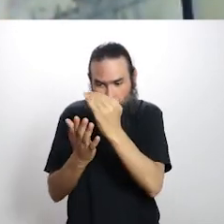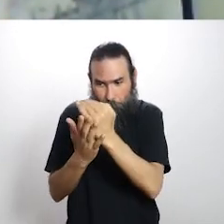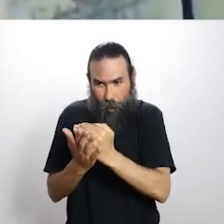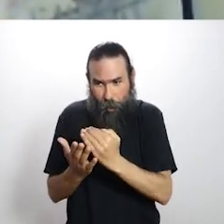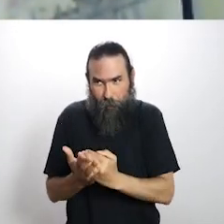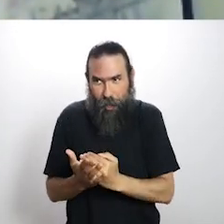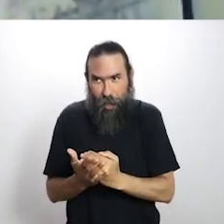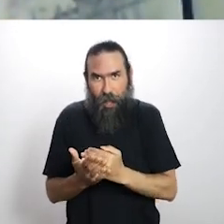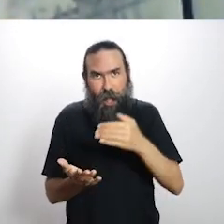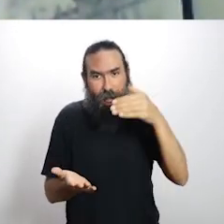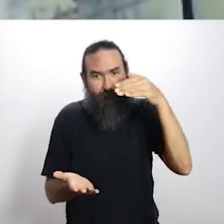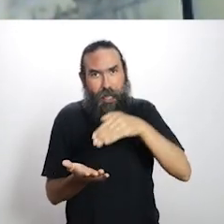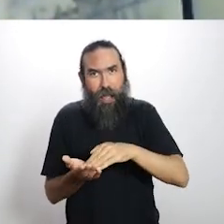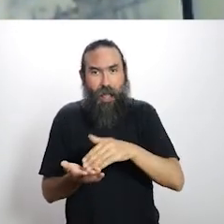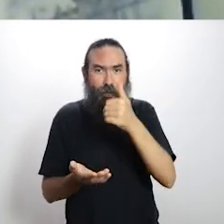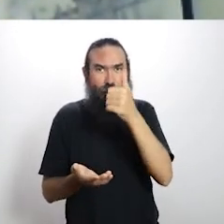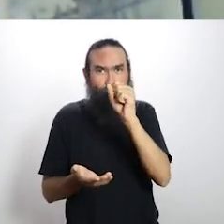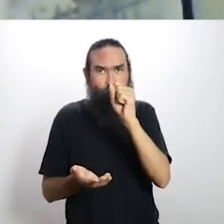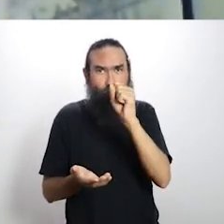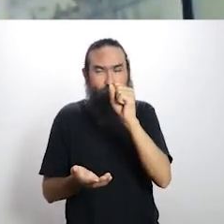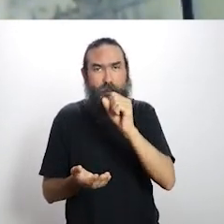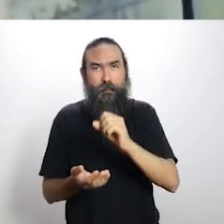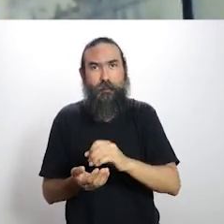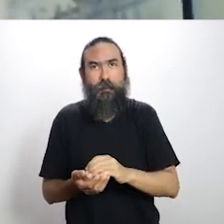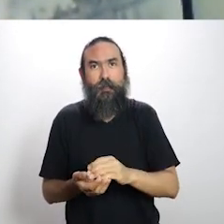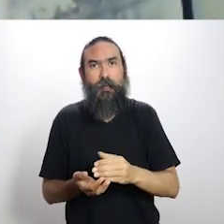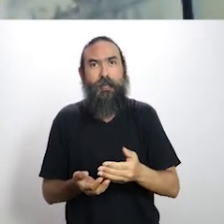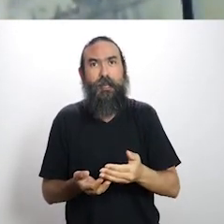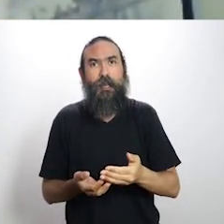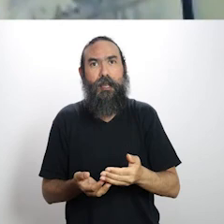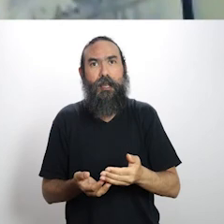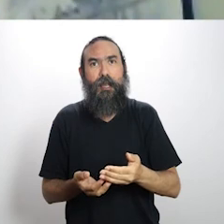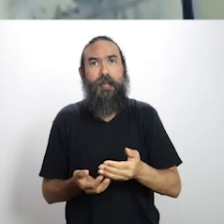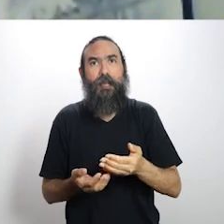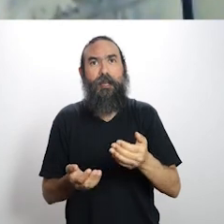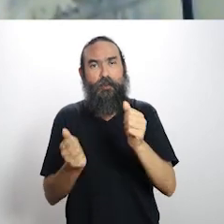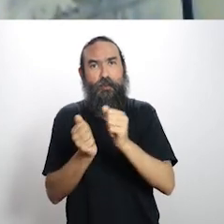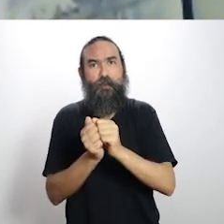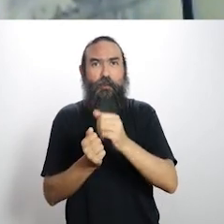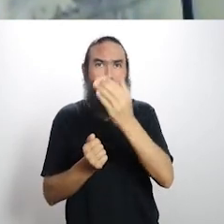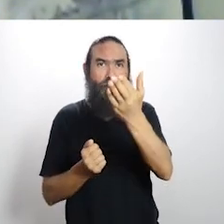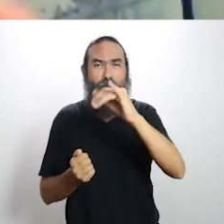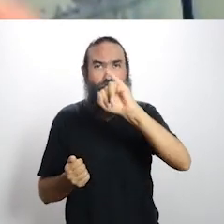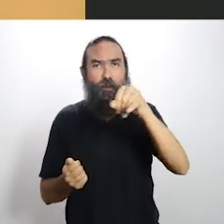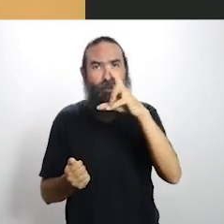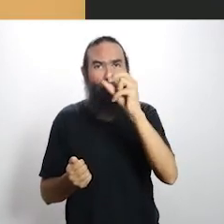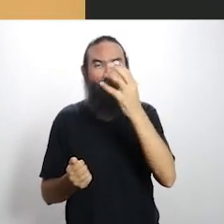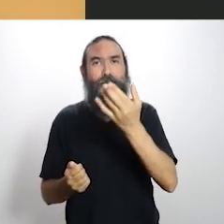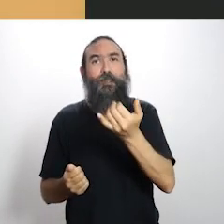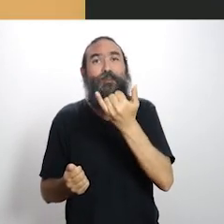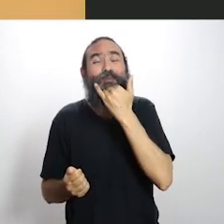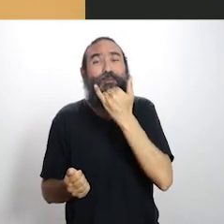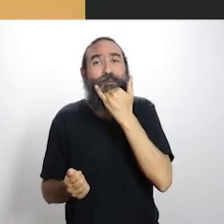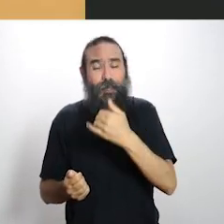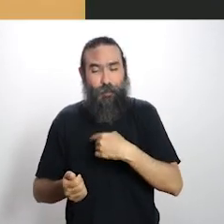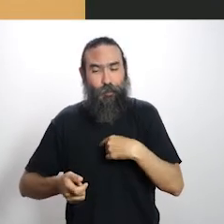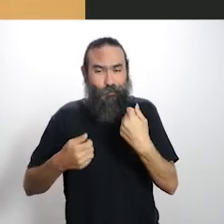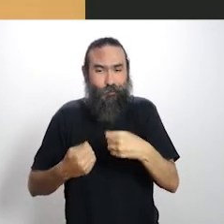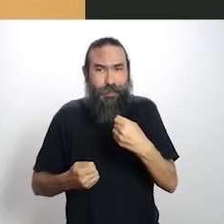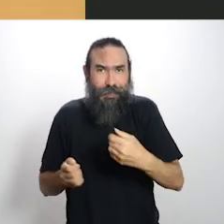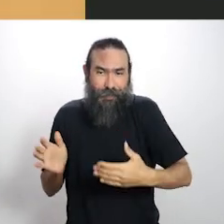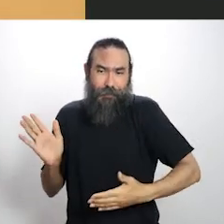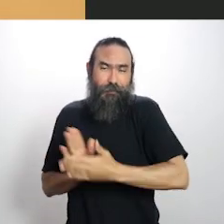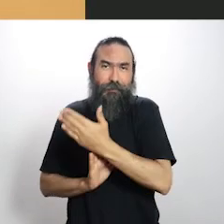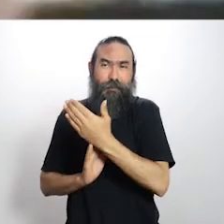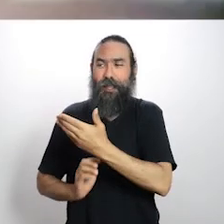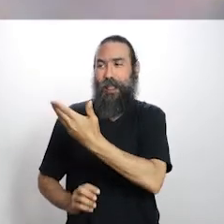uma outra atividade aqui mas deixou os parabéns a vocês todos aí beleza um abraço para você e